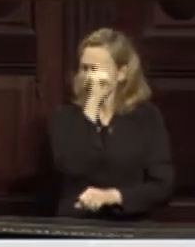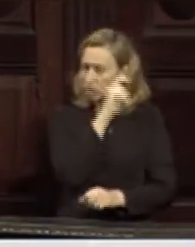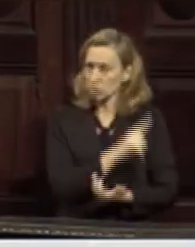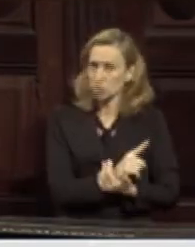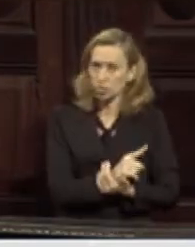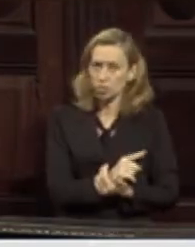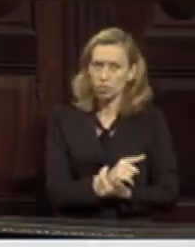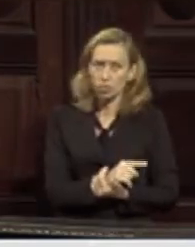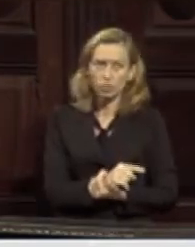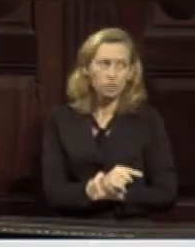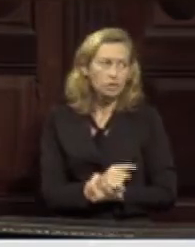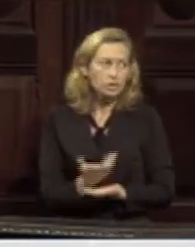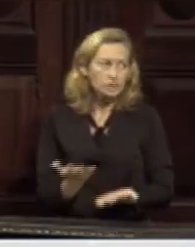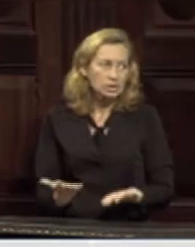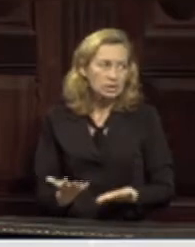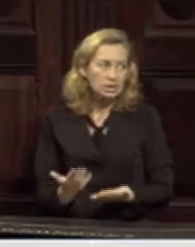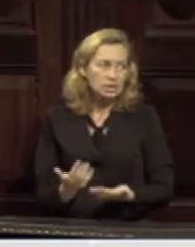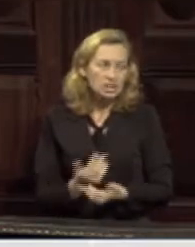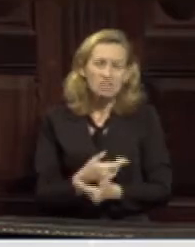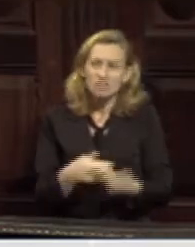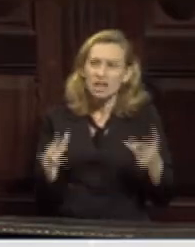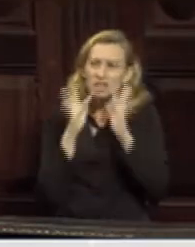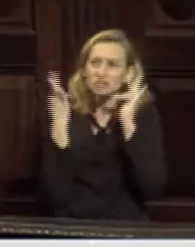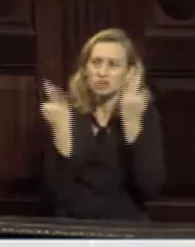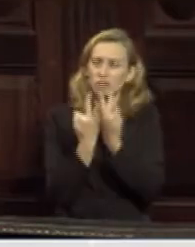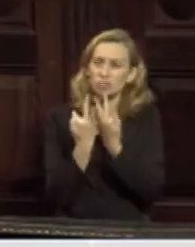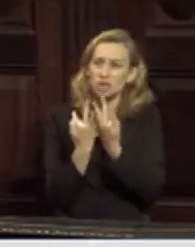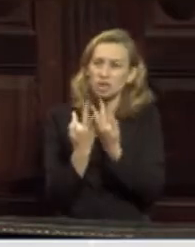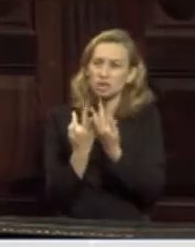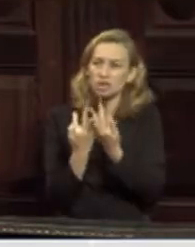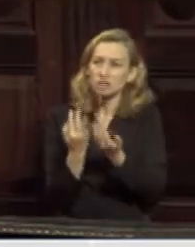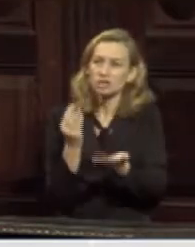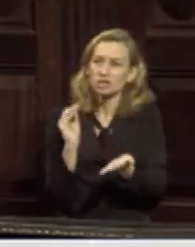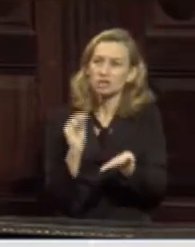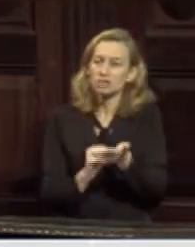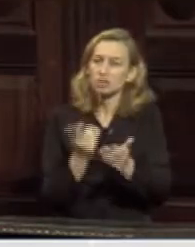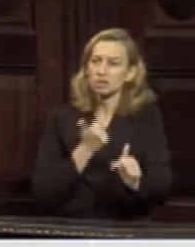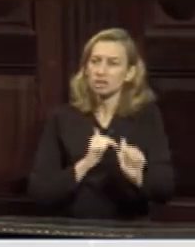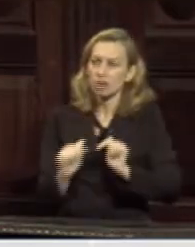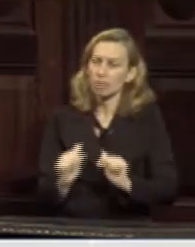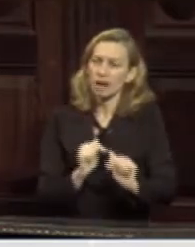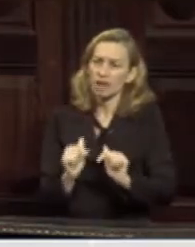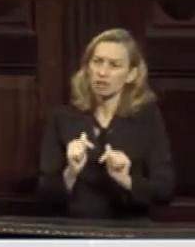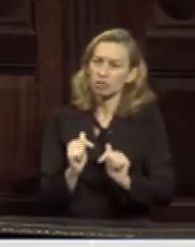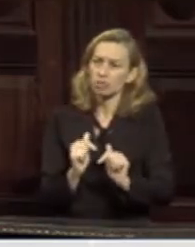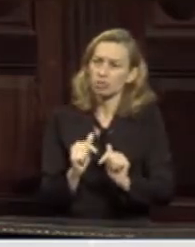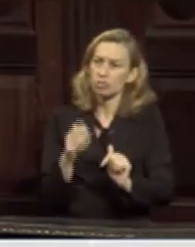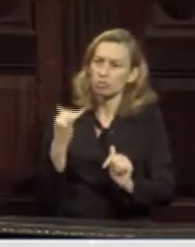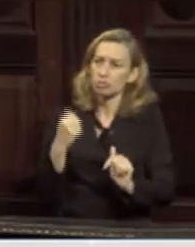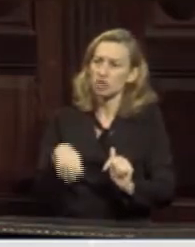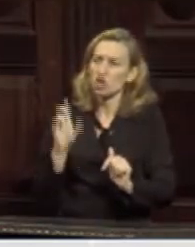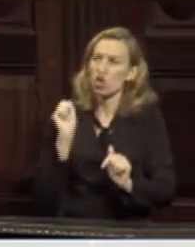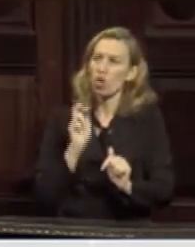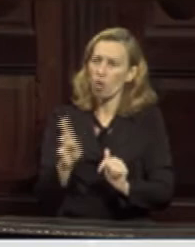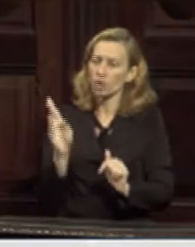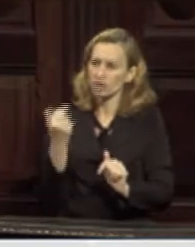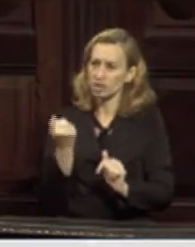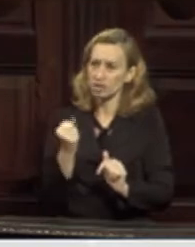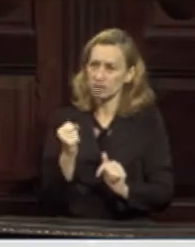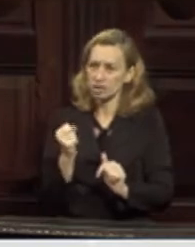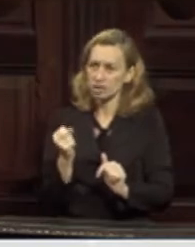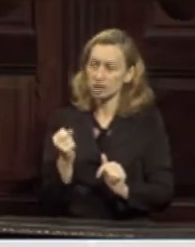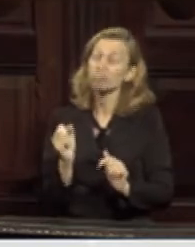que conta, infelizmente, com milhares de famílias com desempregados. Milhões de desempregados ainda no nosso estado.